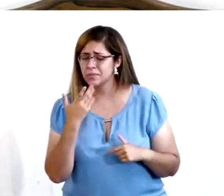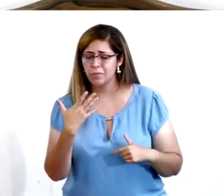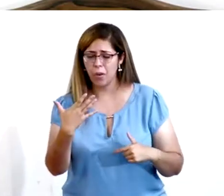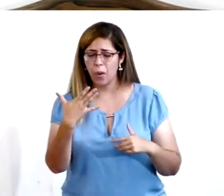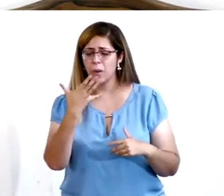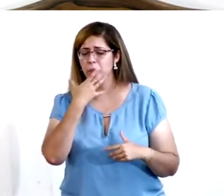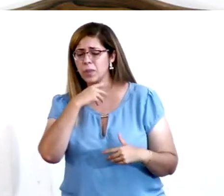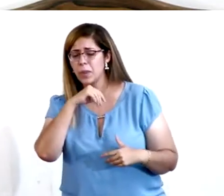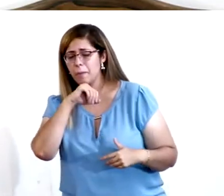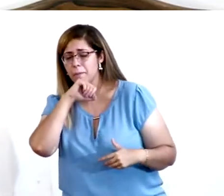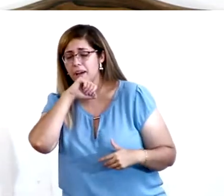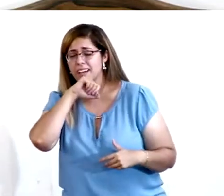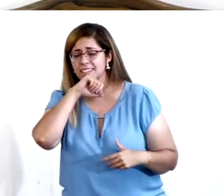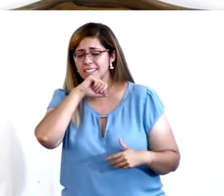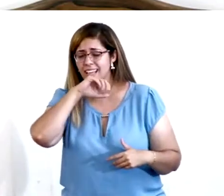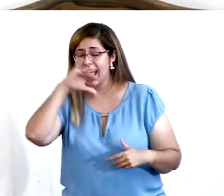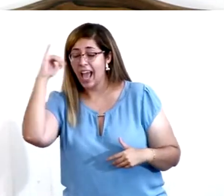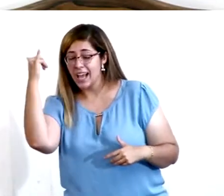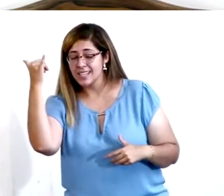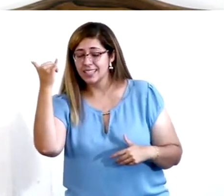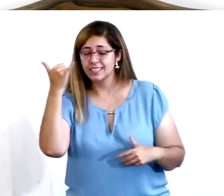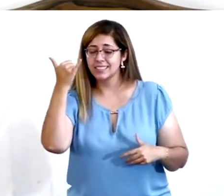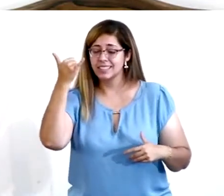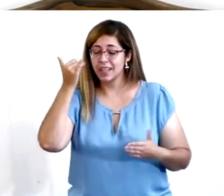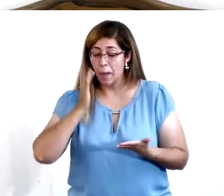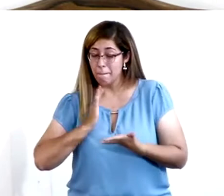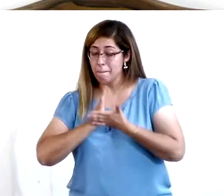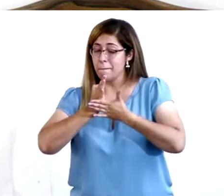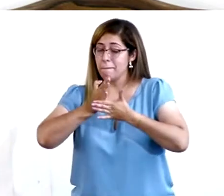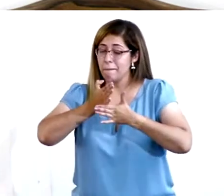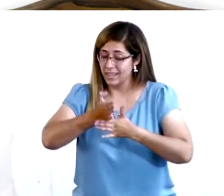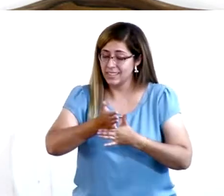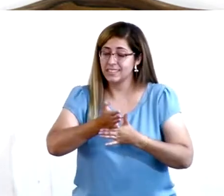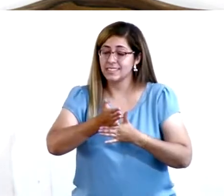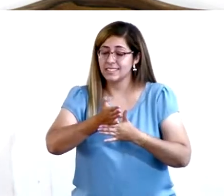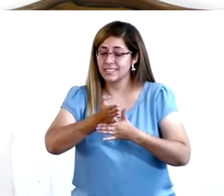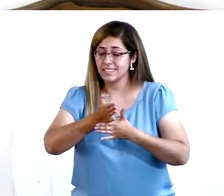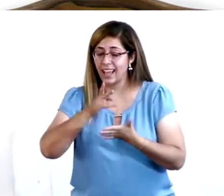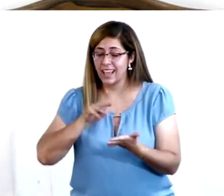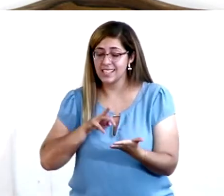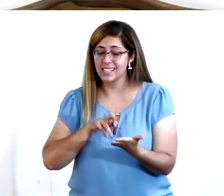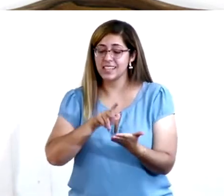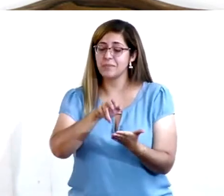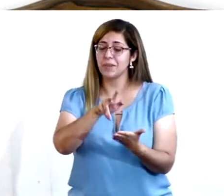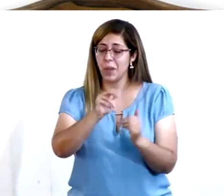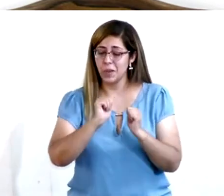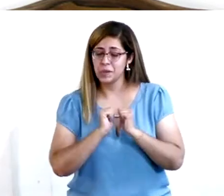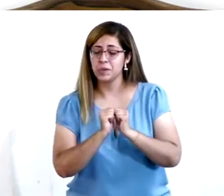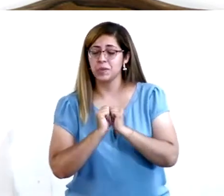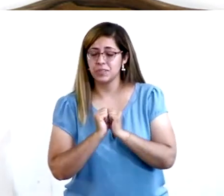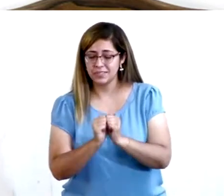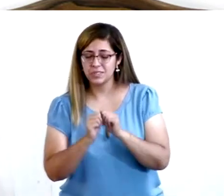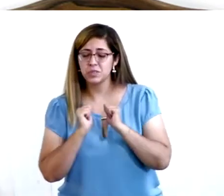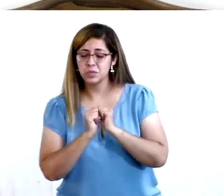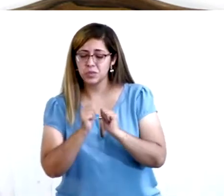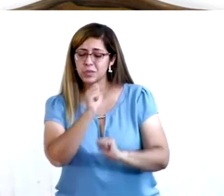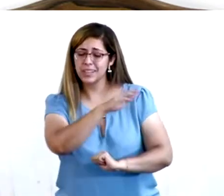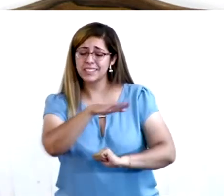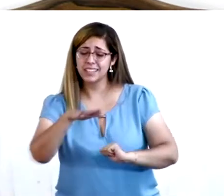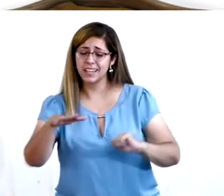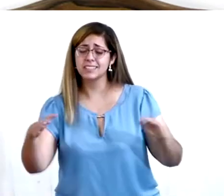a voz que diz, atravessa, passa por esse caminho, seja entendido por